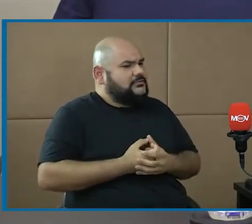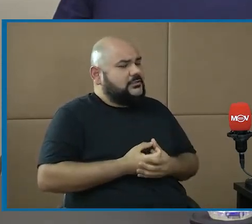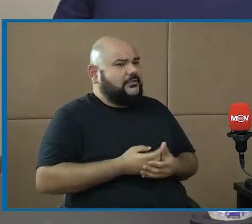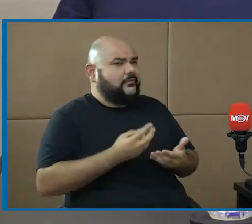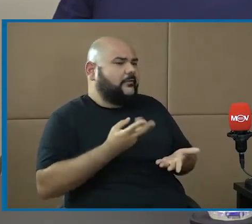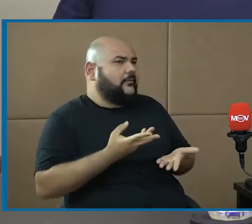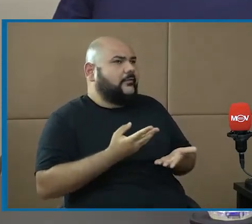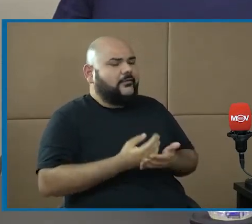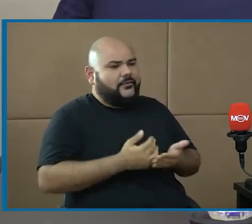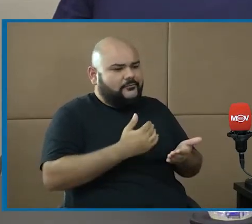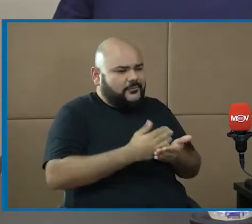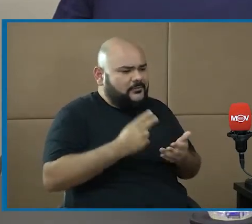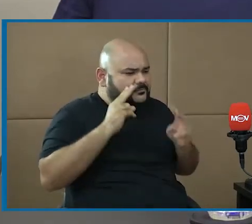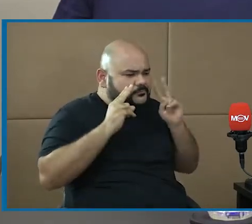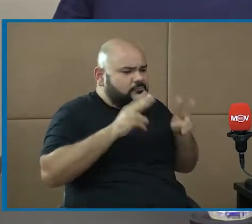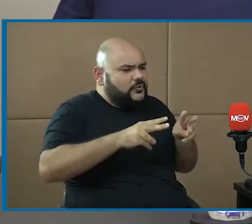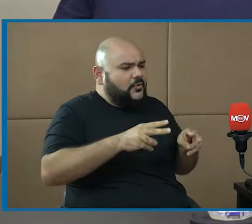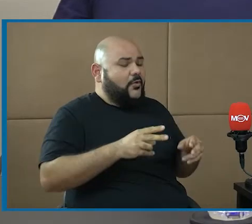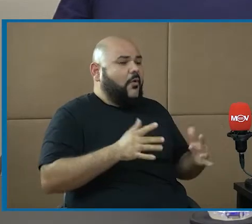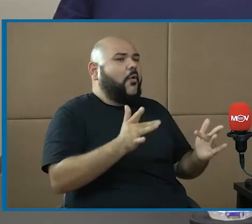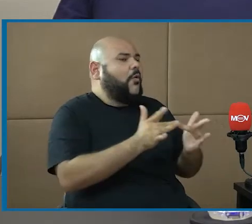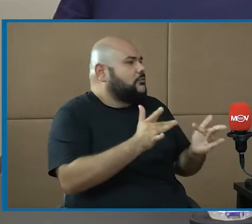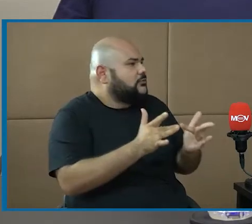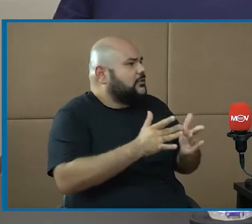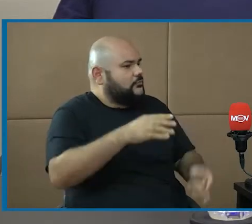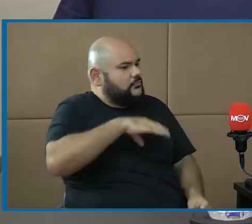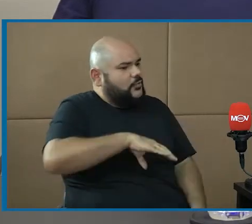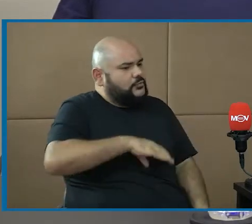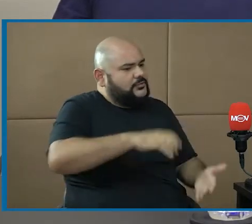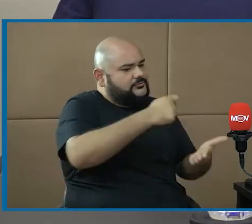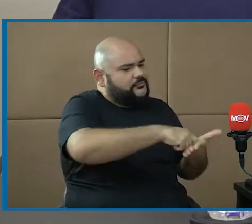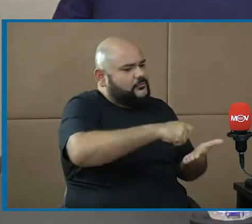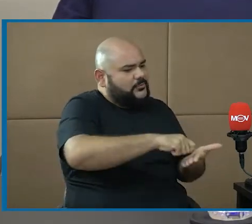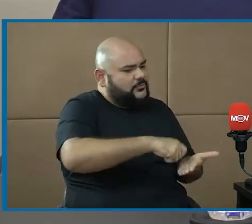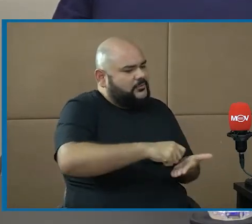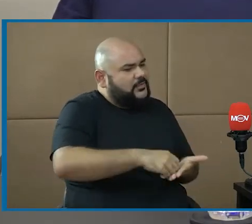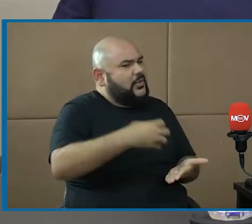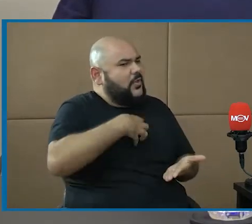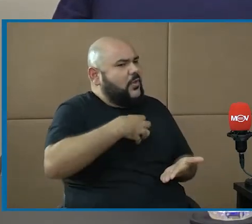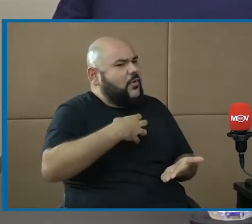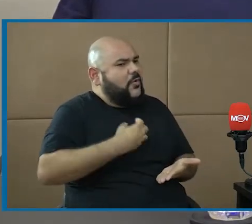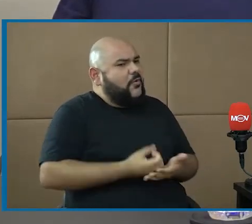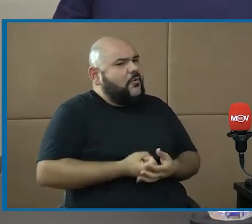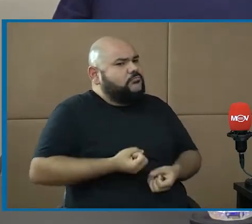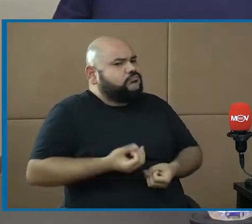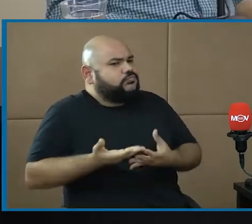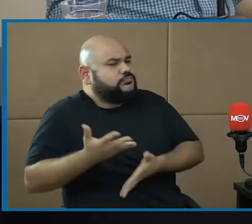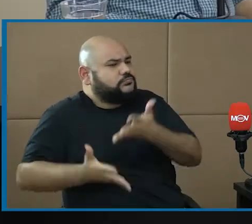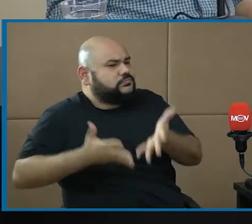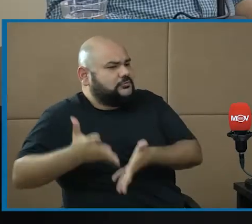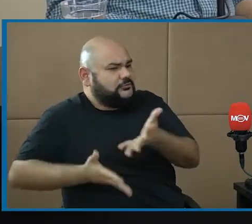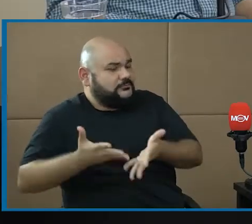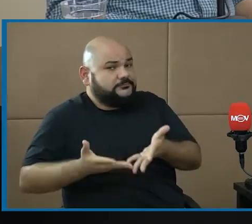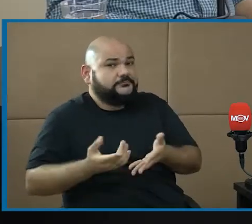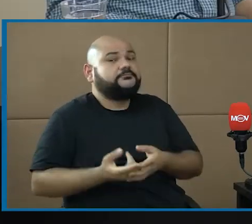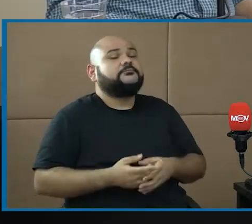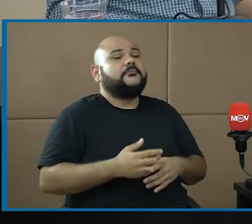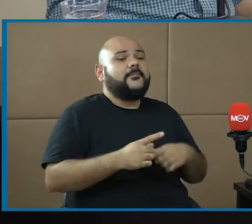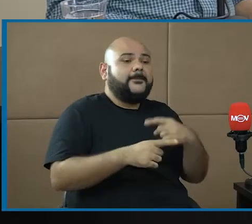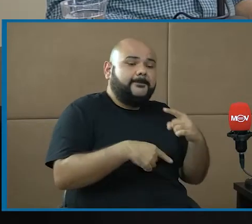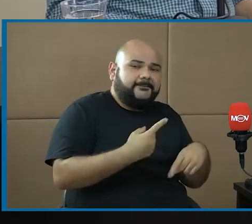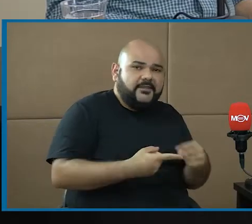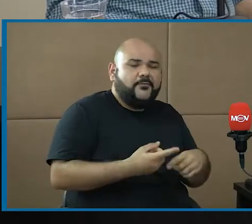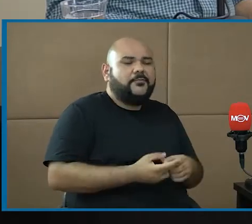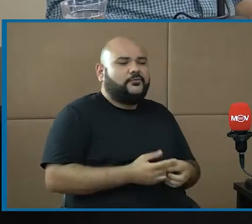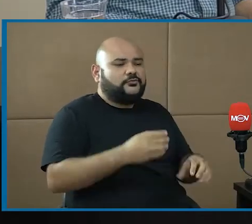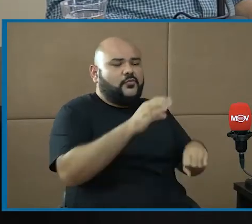diante do português escrito, o surdo sinalizante. Né, então, comecei por aí. E veio a oportunidade do curso na UFES para o bacharelado em Letras